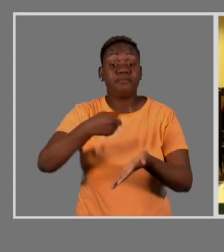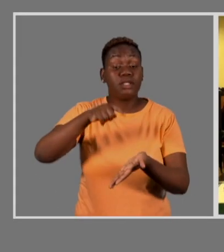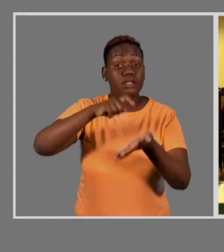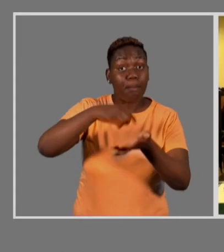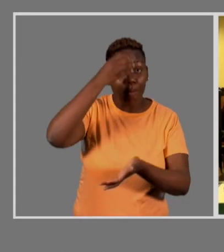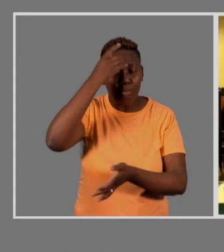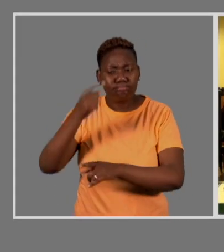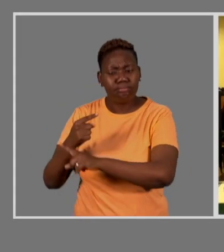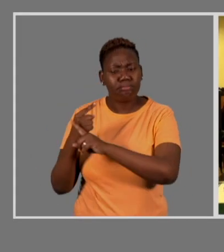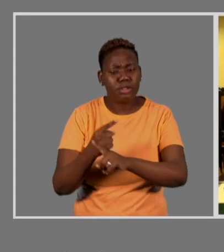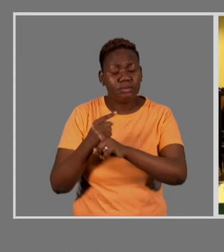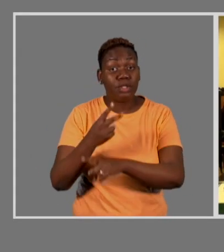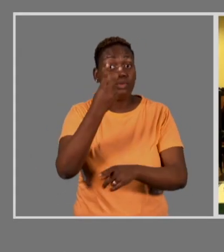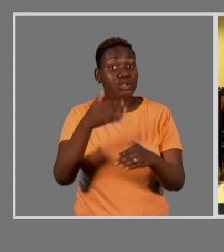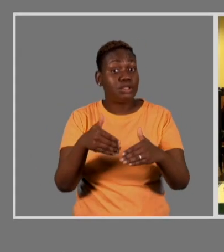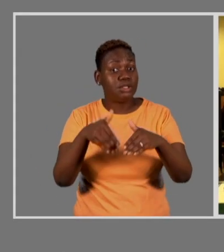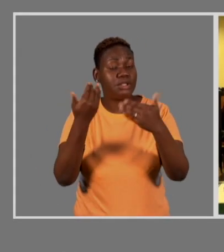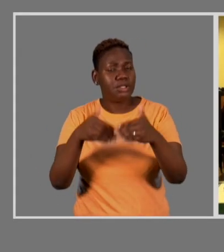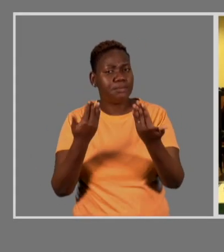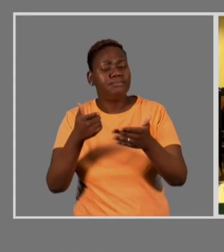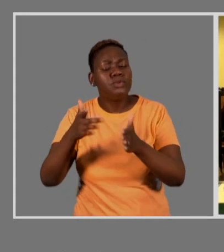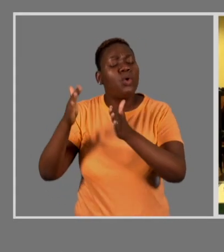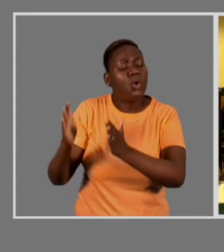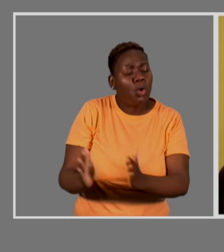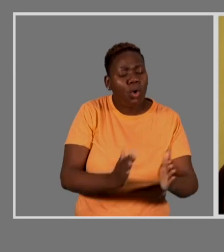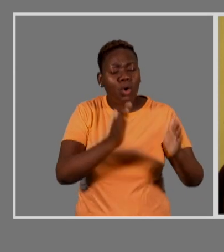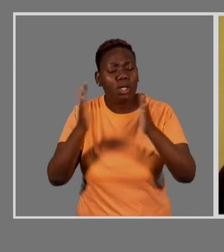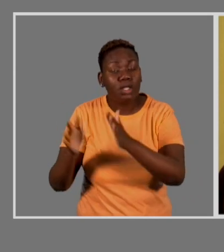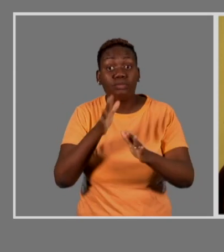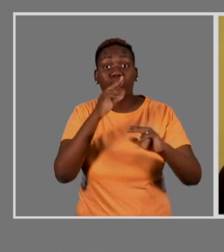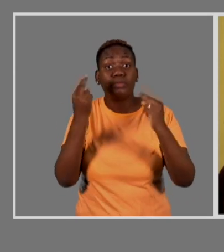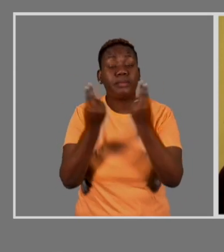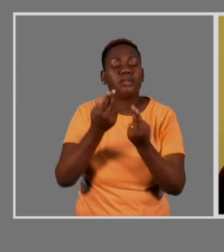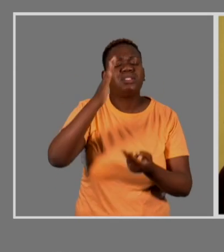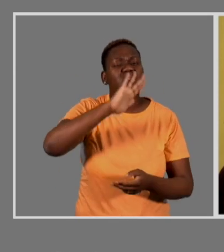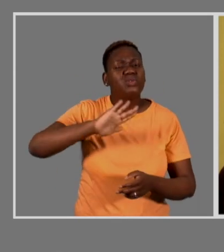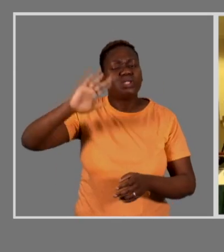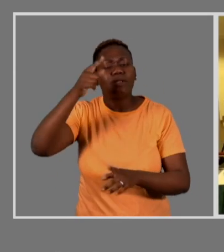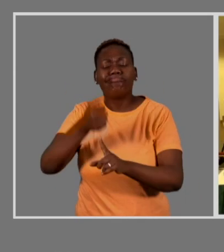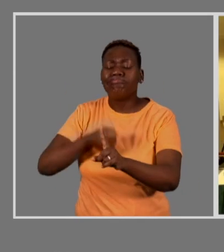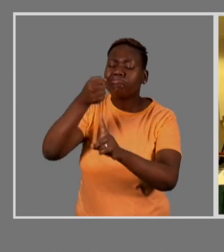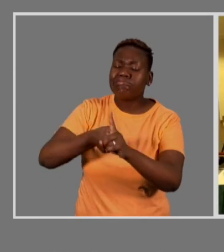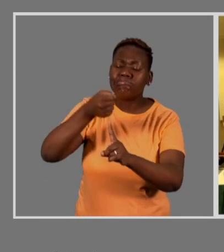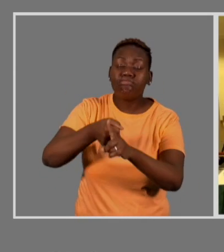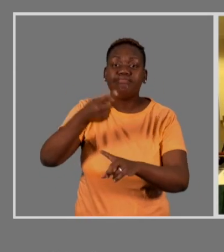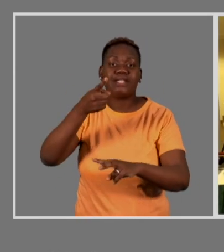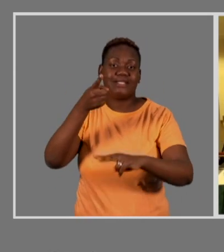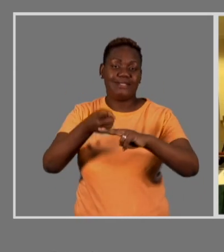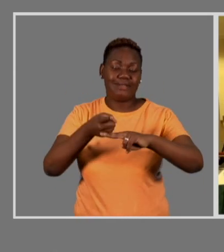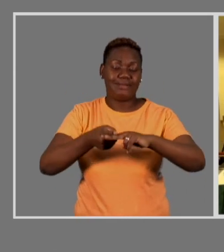O treinamento organizado pelo Conselho Nacional de Combate ao SIDA foi realizado na cidade de Maputo e